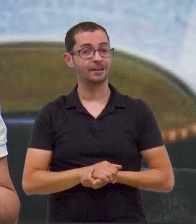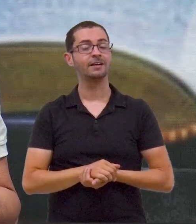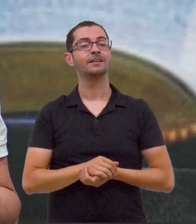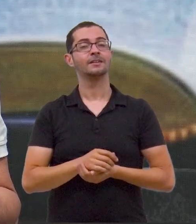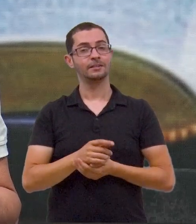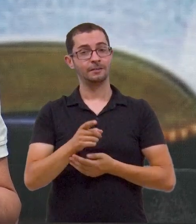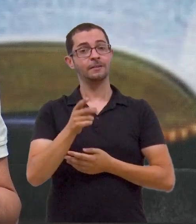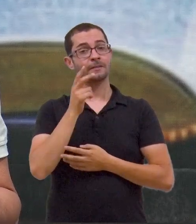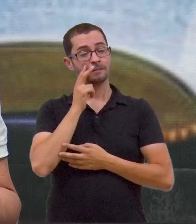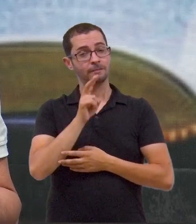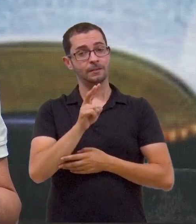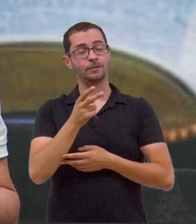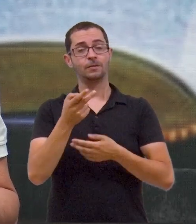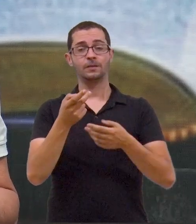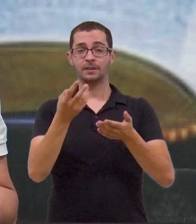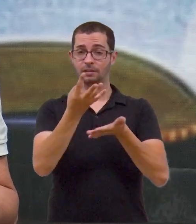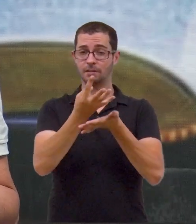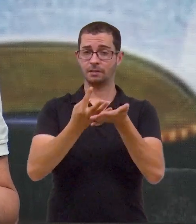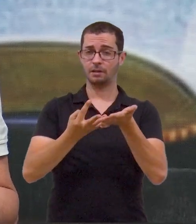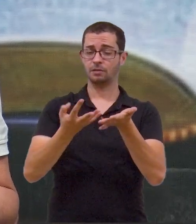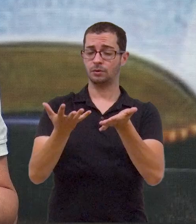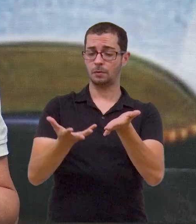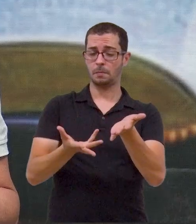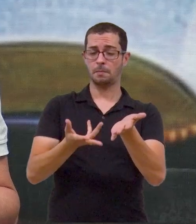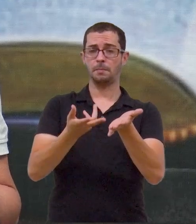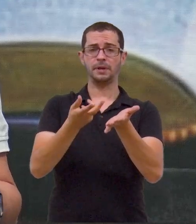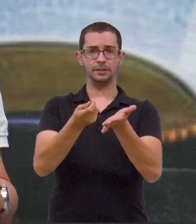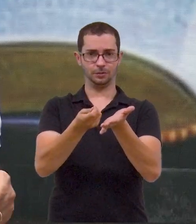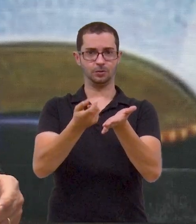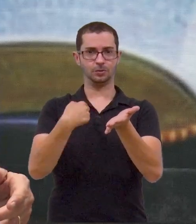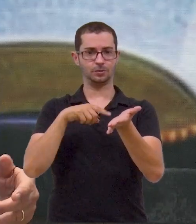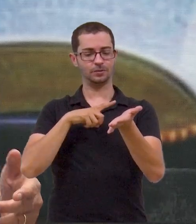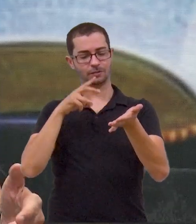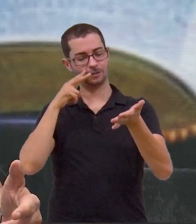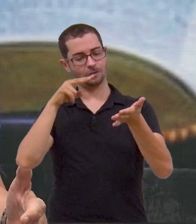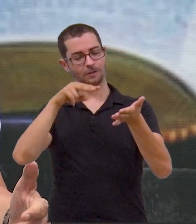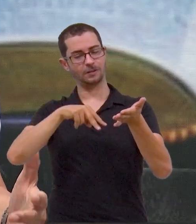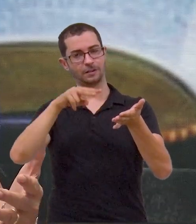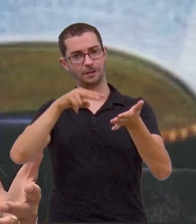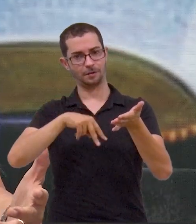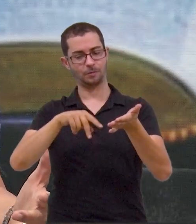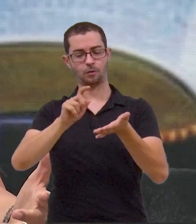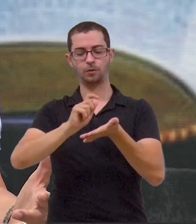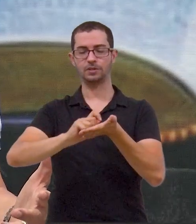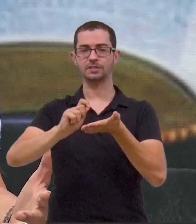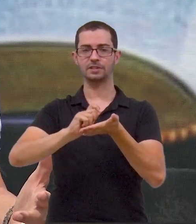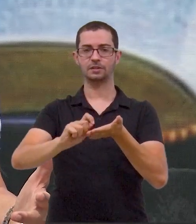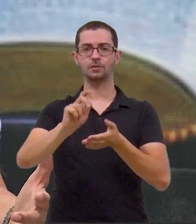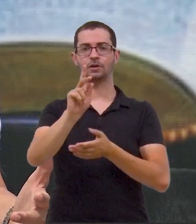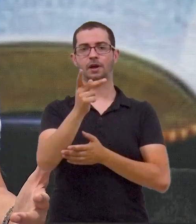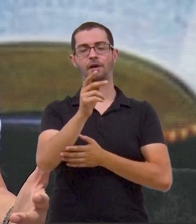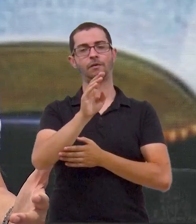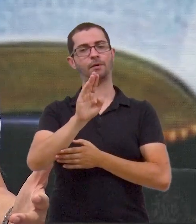nós encontramos aqui. O escritor aos Hebreus, ele chama a